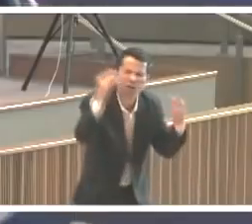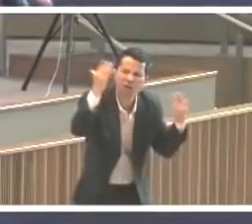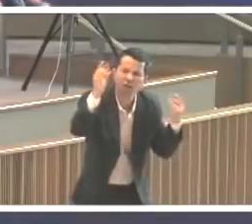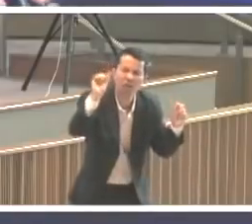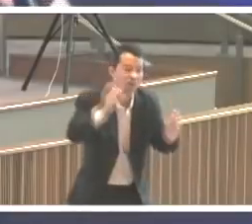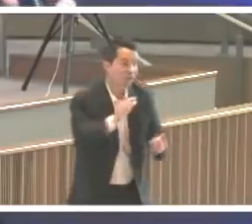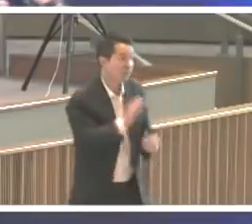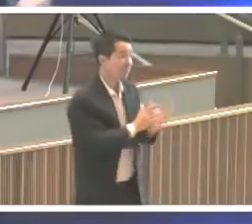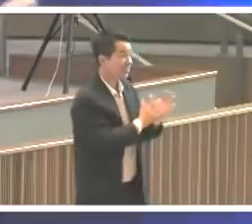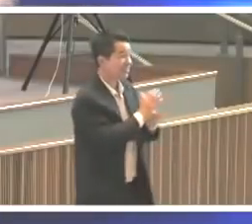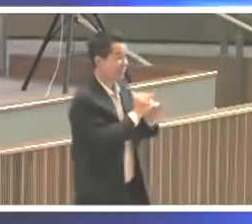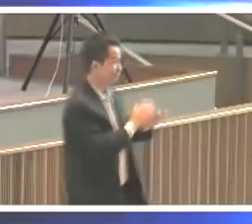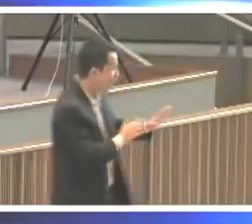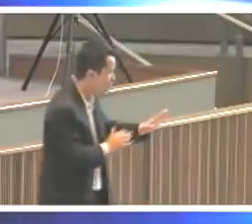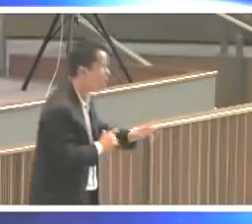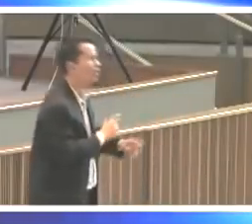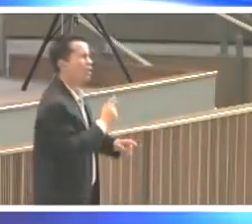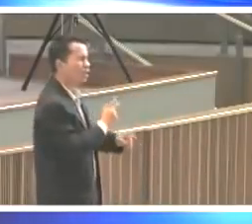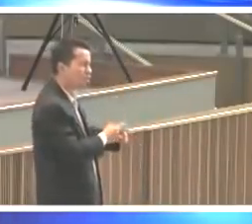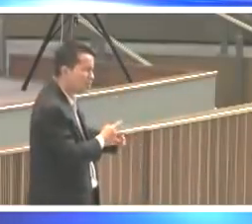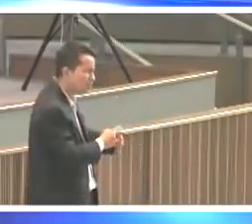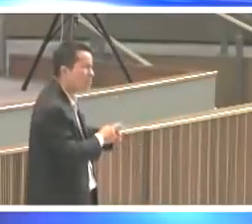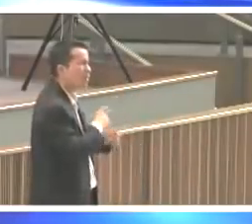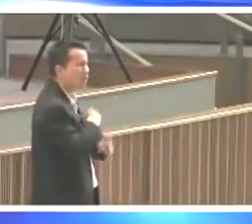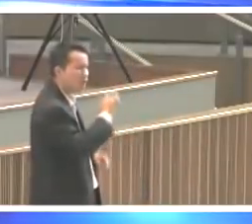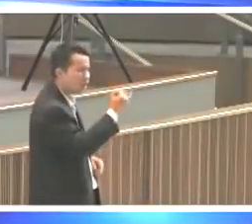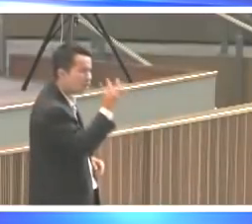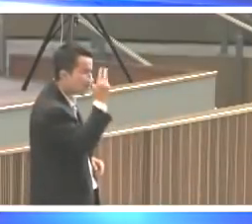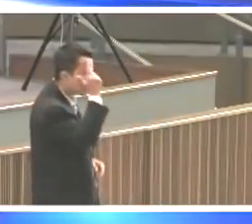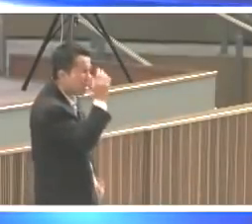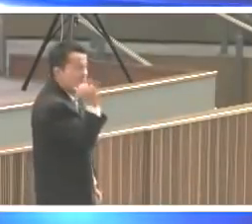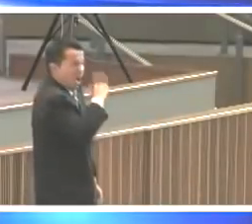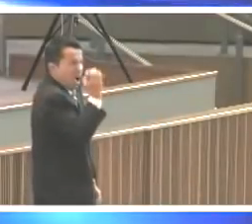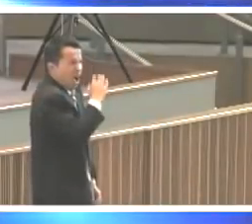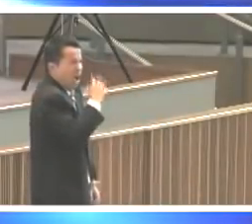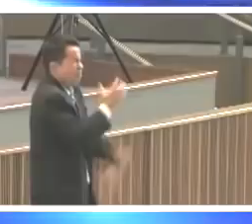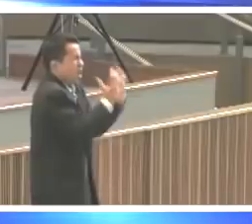a visitação, que